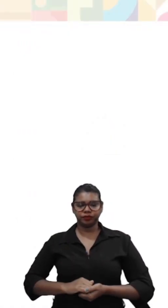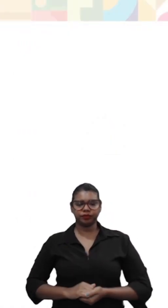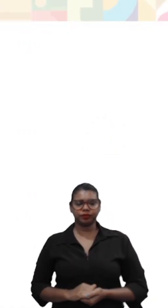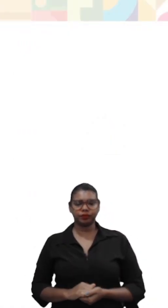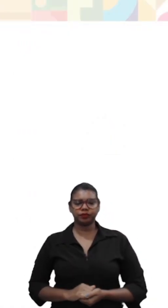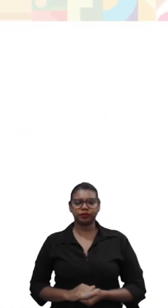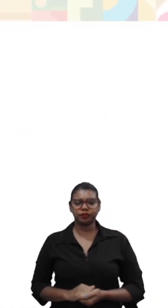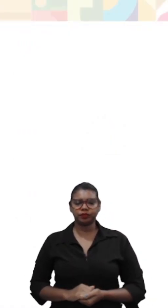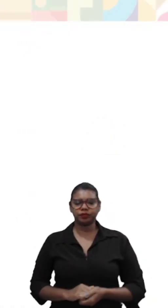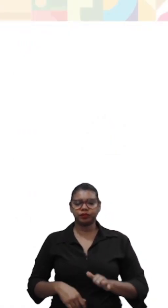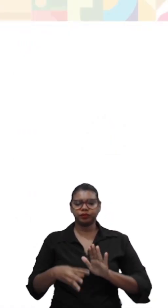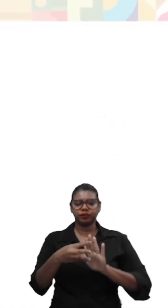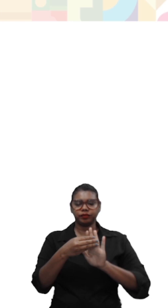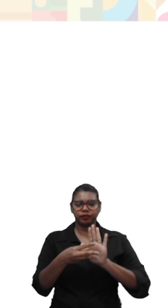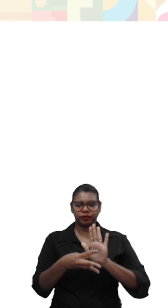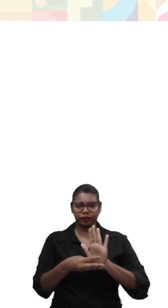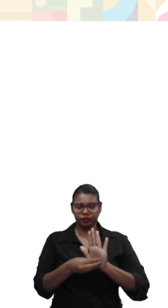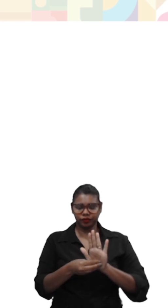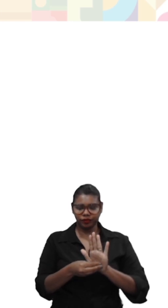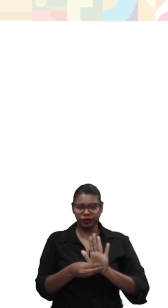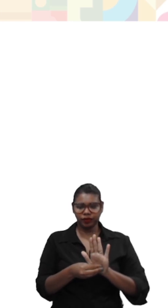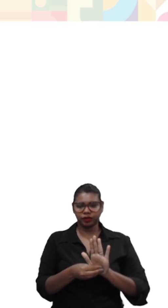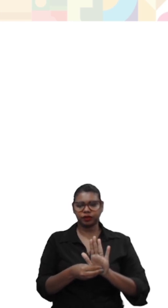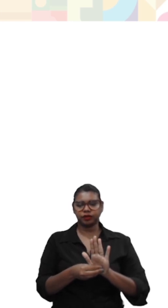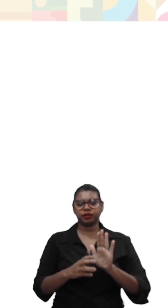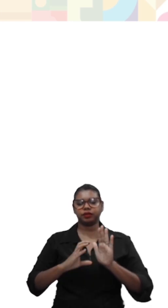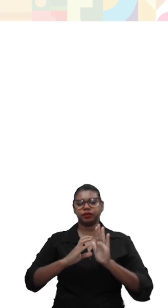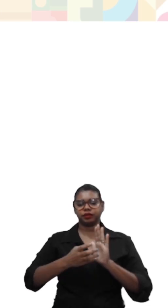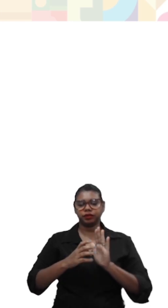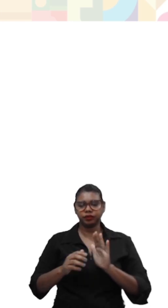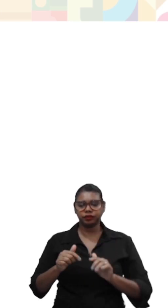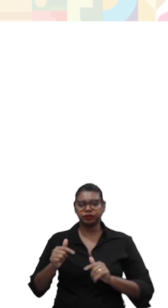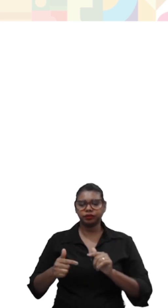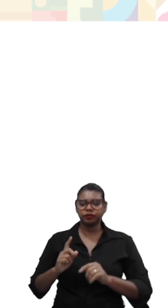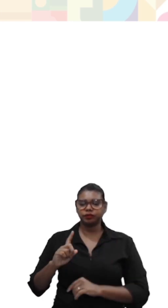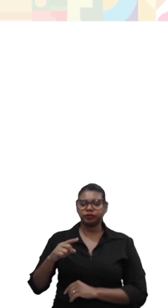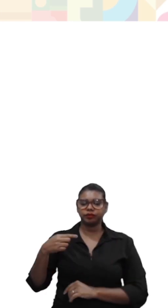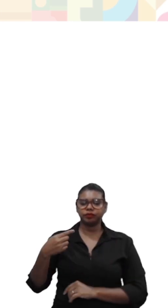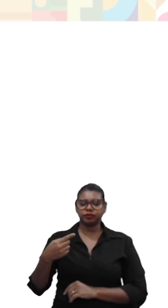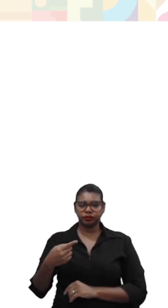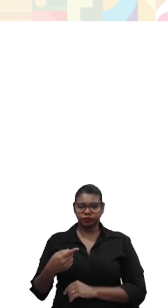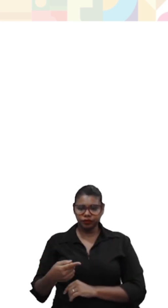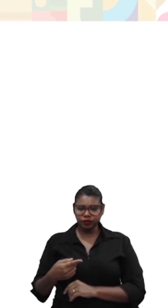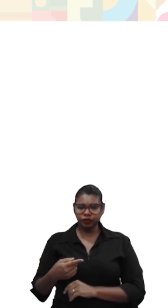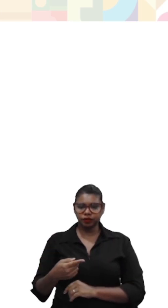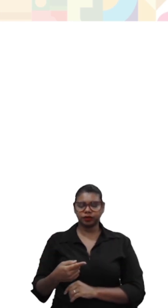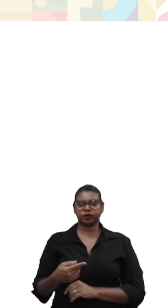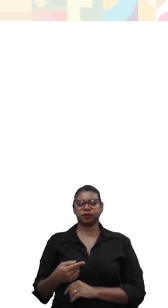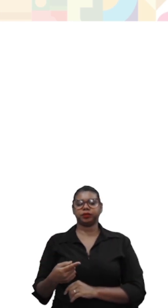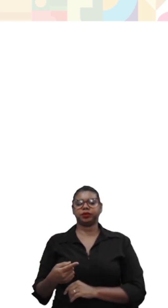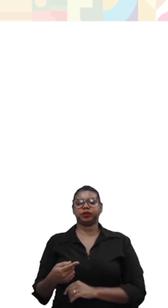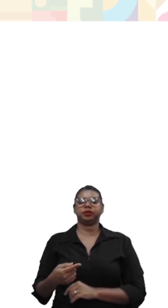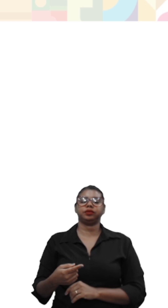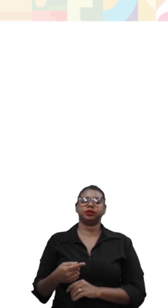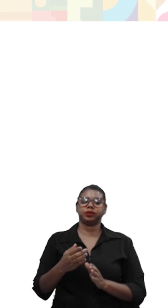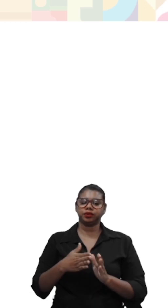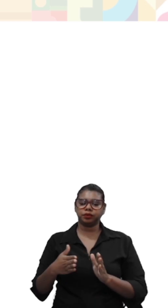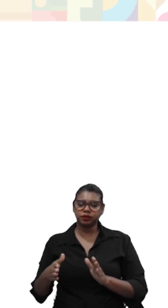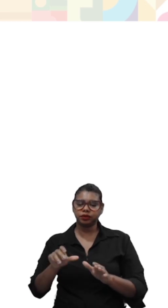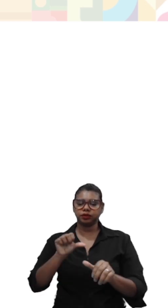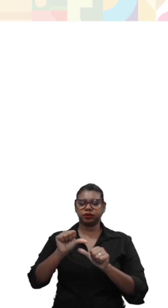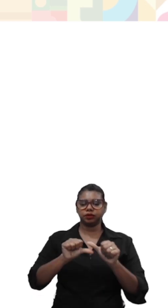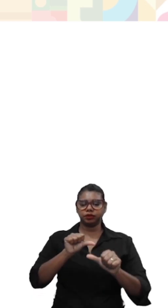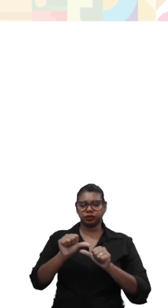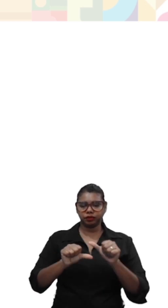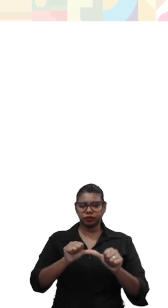pode adicionar as instalações e os funcionários. Depois vai para a linha de transformação, né? Que é a linha de produção. E